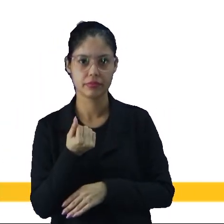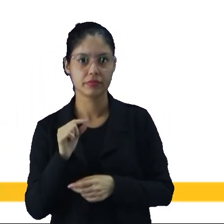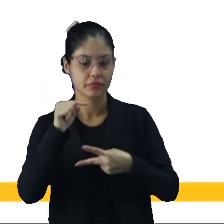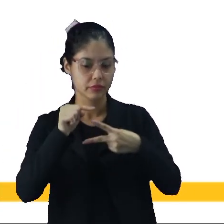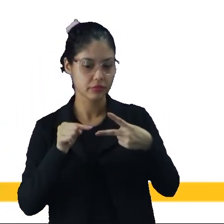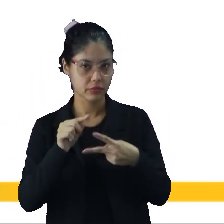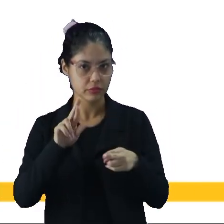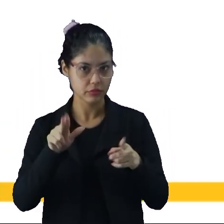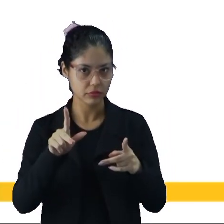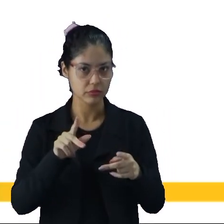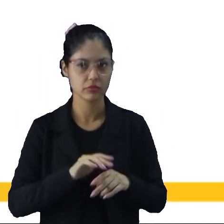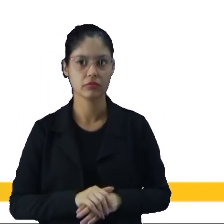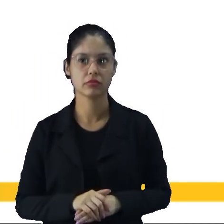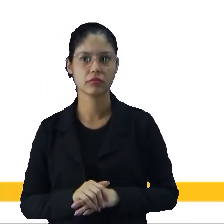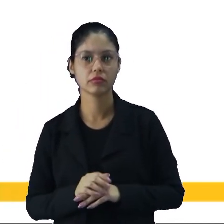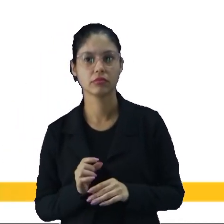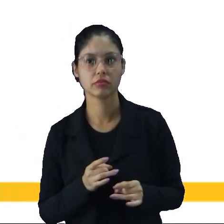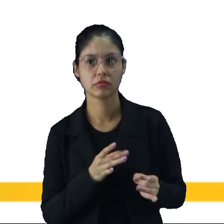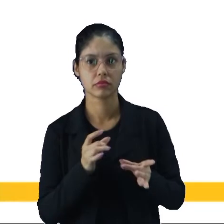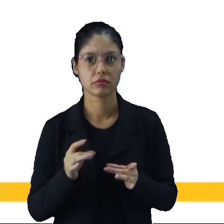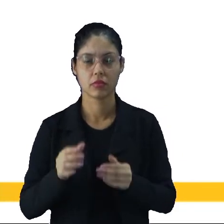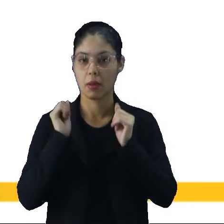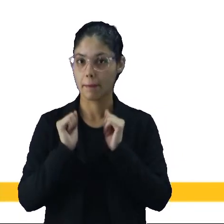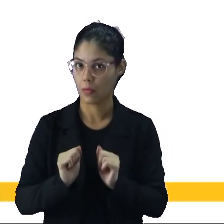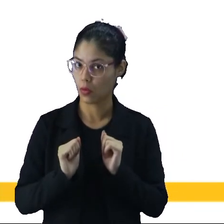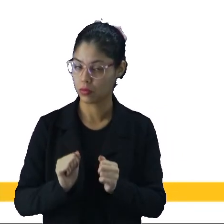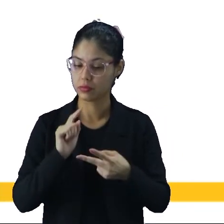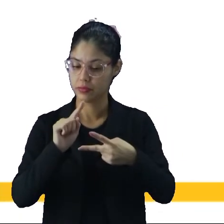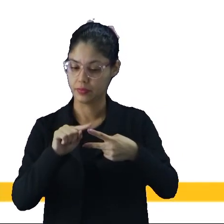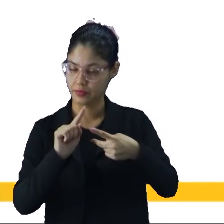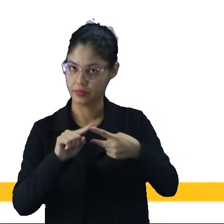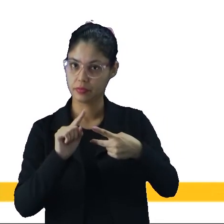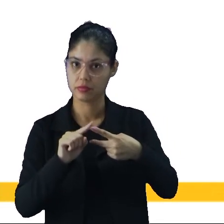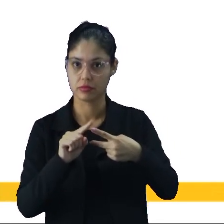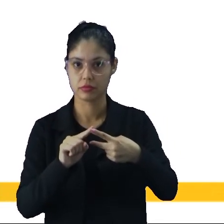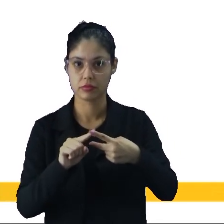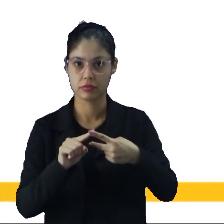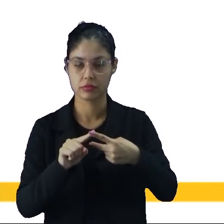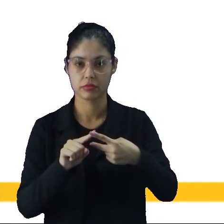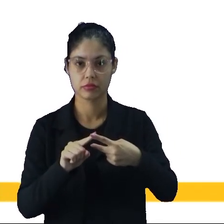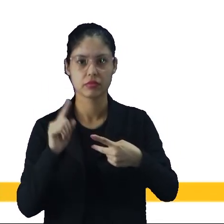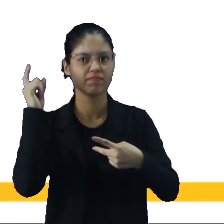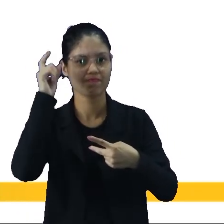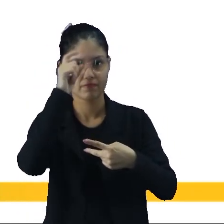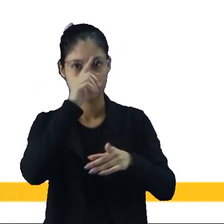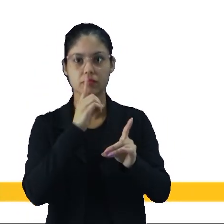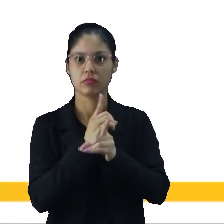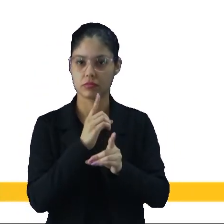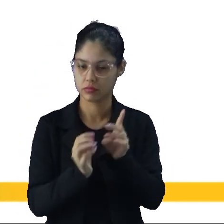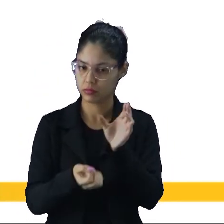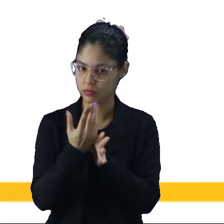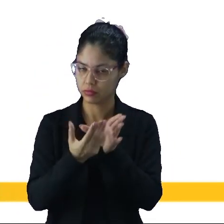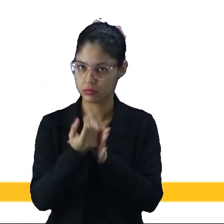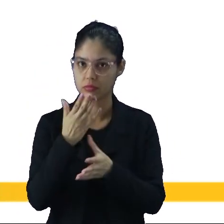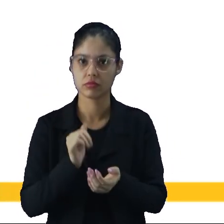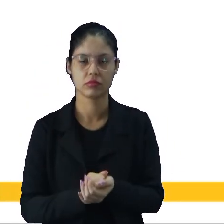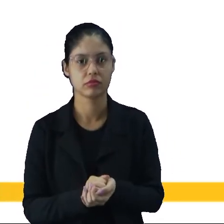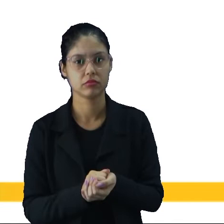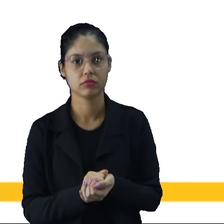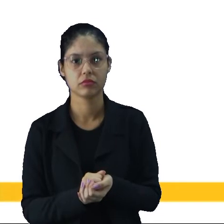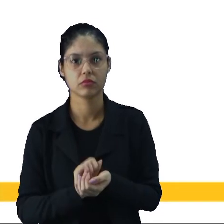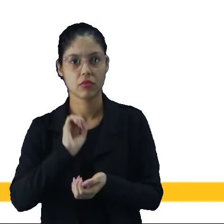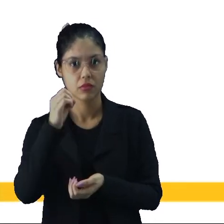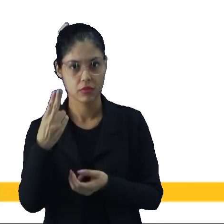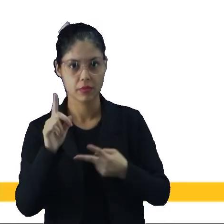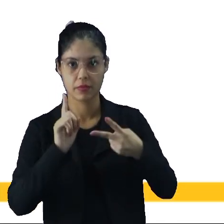duas situações. O mercado pode ficar mais difícil de encontrar os produtos na